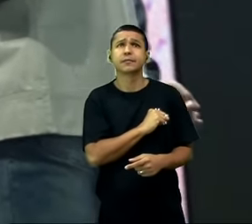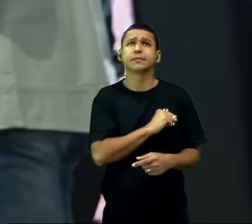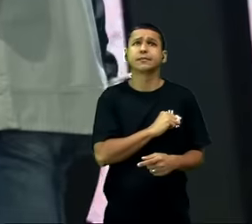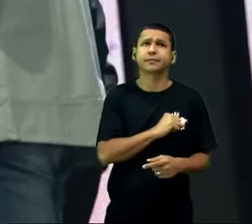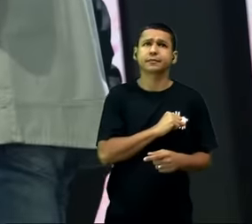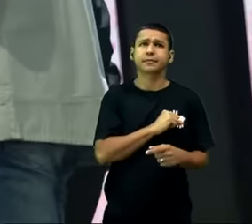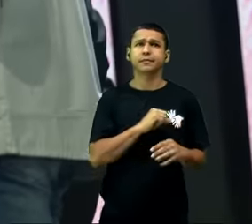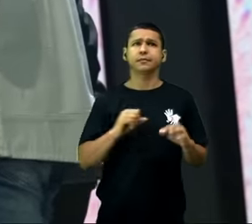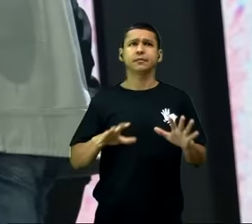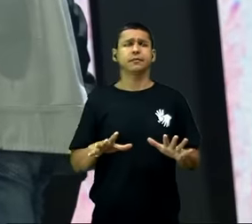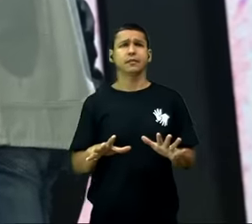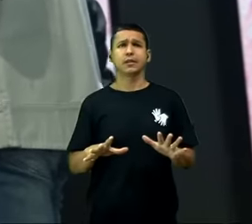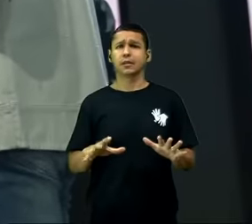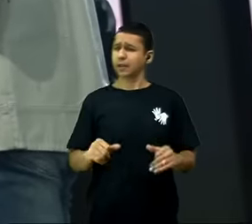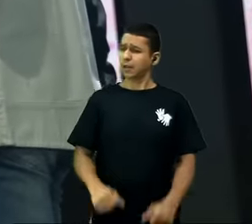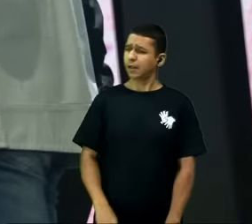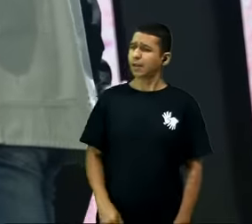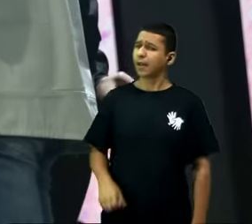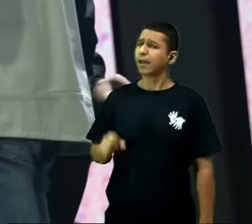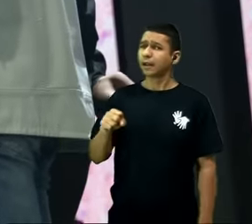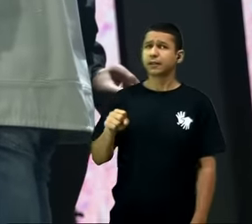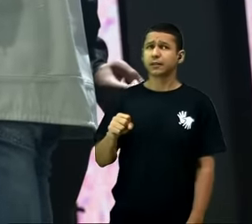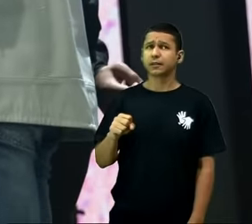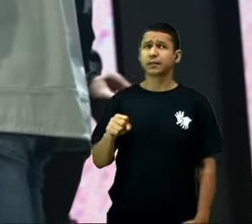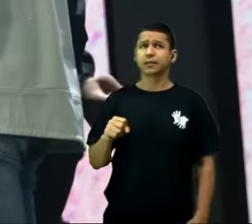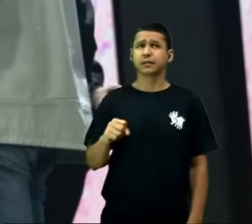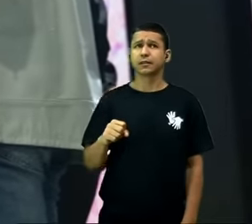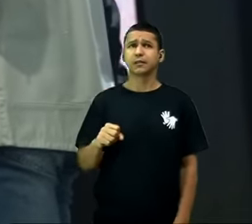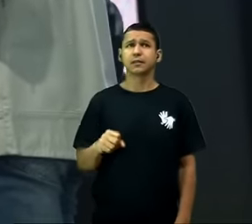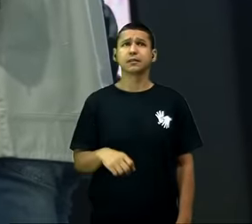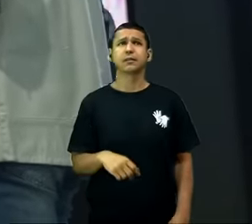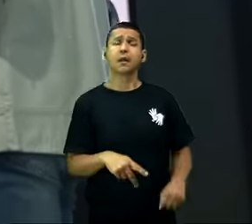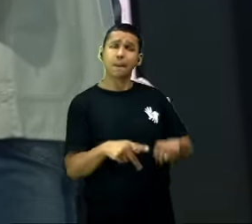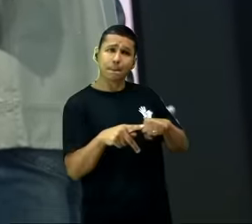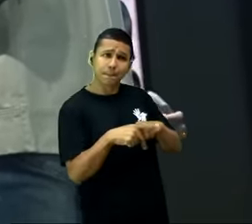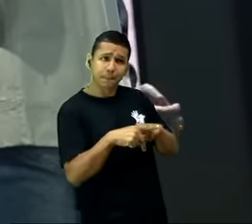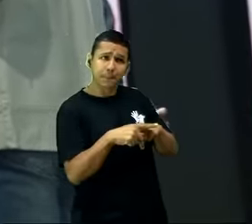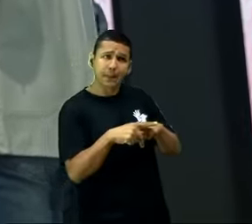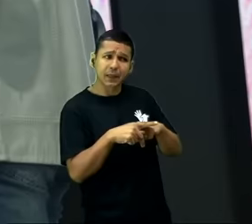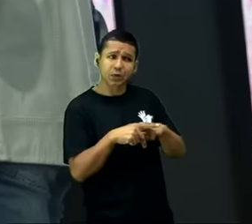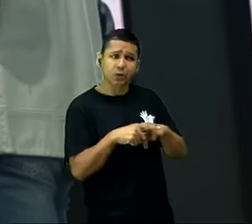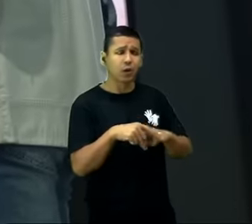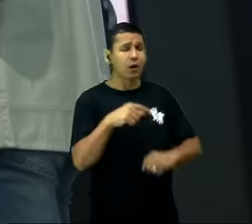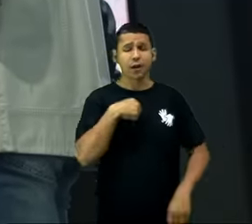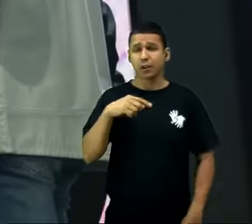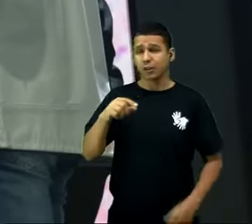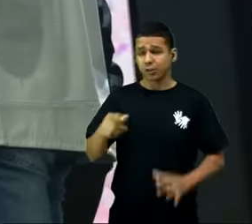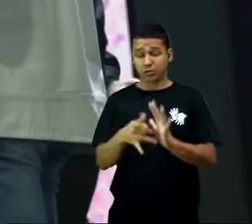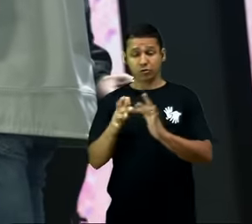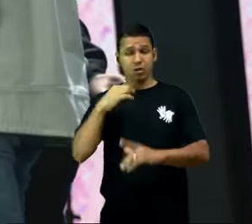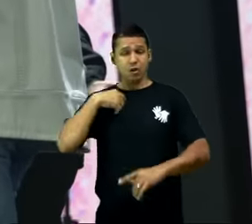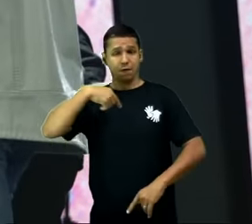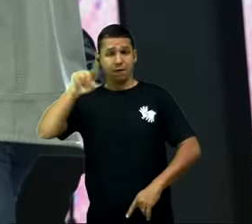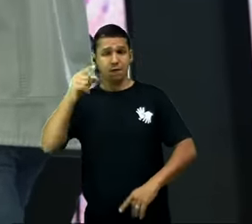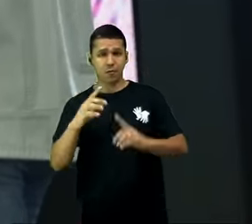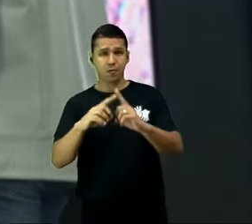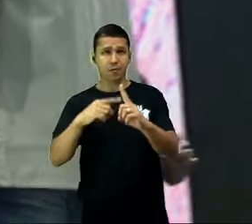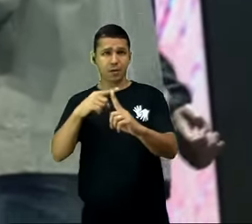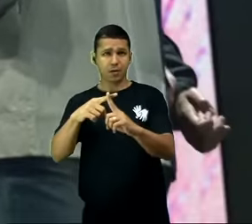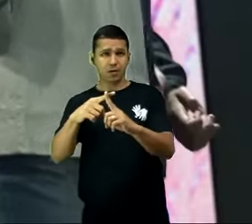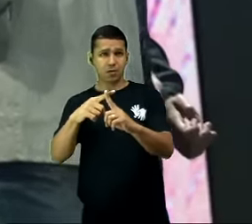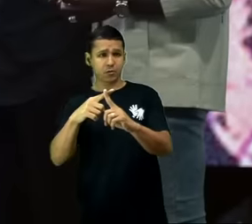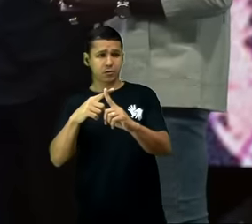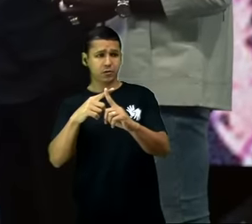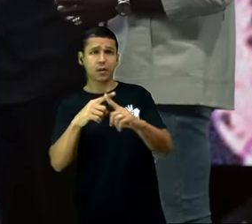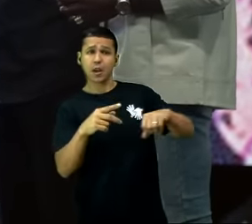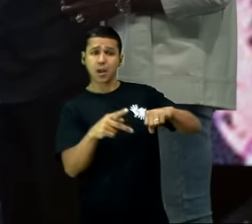fazer isso. Pastor, será que é assim? É, você quer ver uma coisa? Pedro, Jesus disse: eu vou para a cruz. Ele falou assim: vai nada que eu não deixo. Ama Jesus